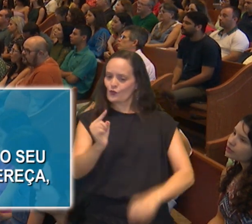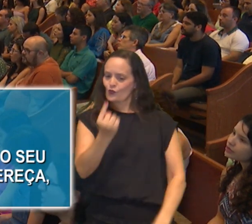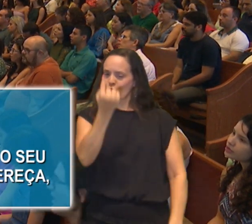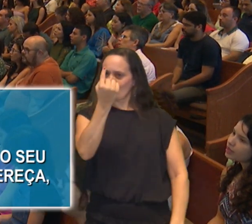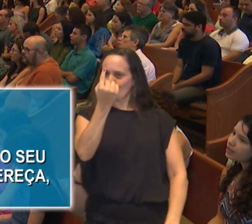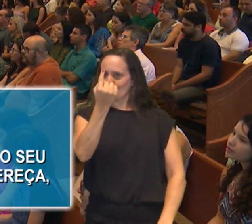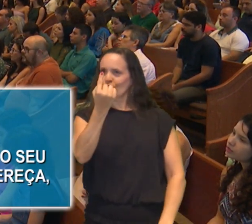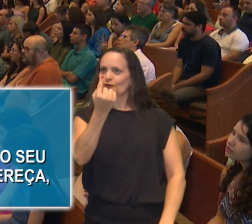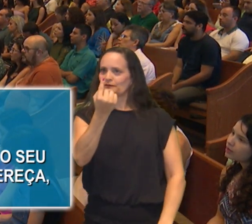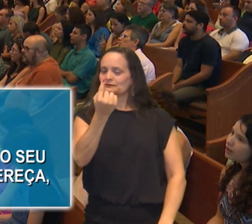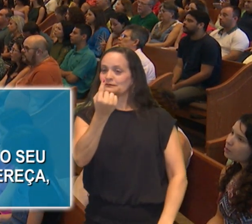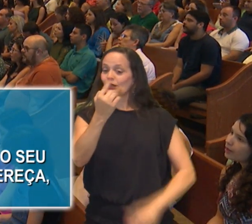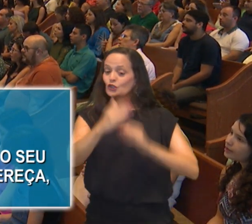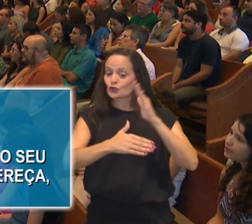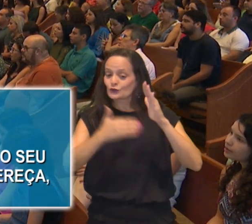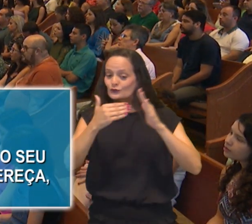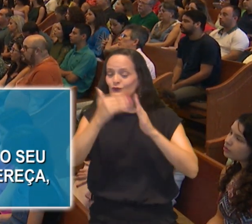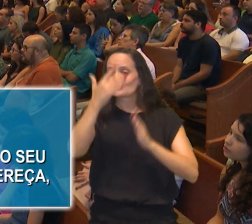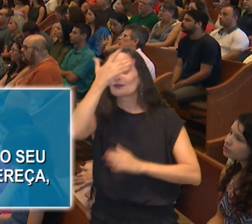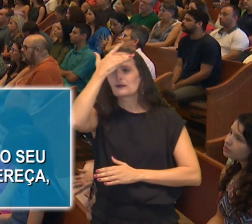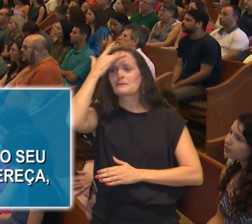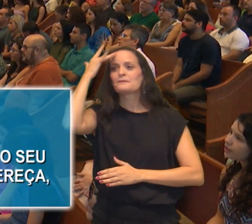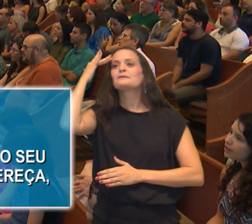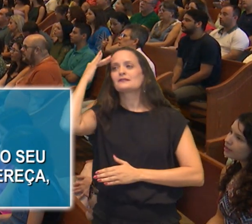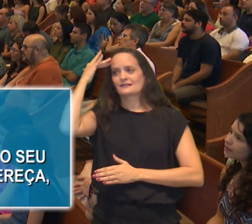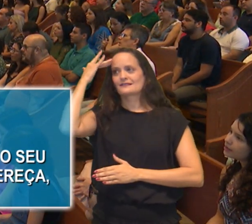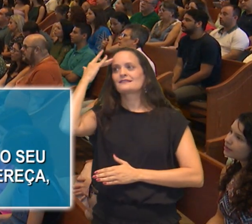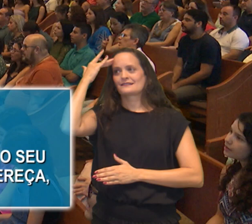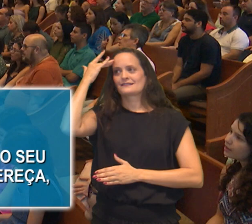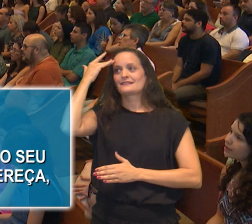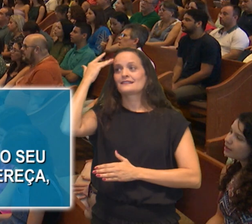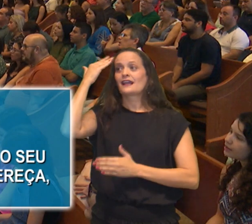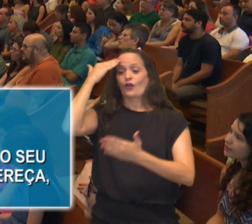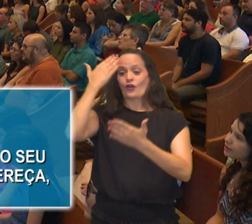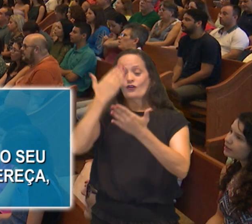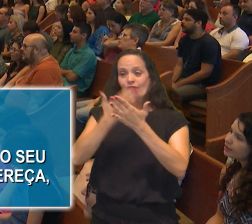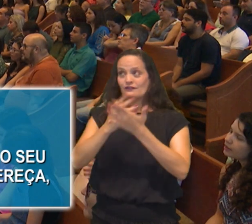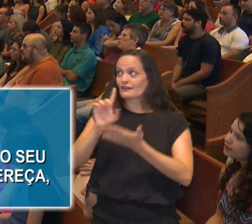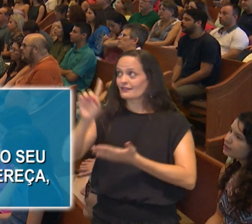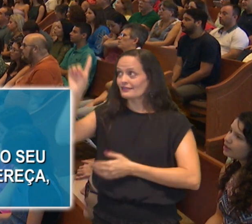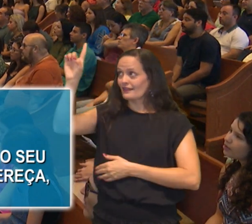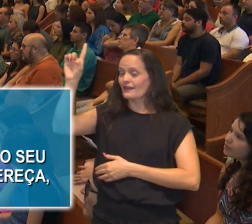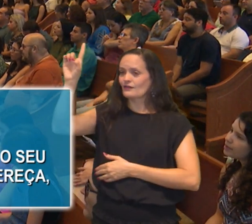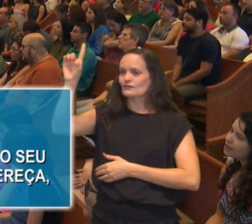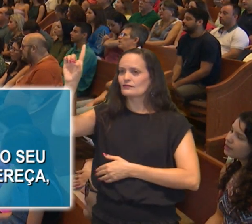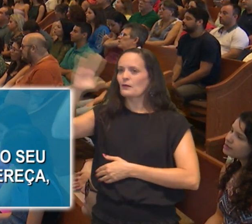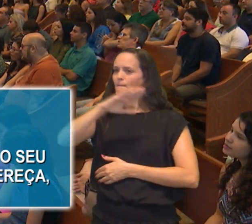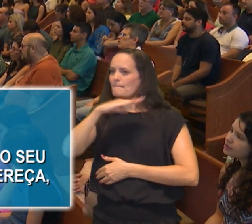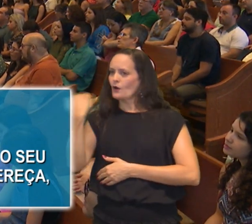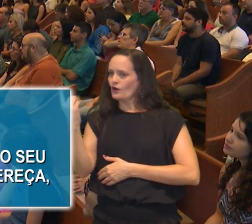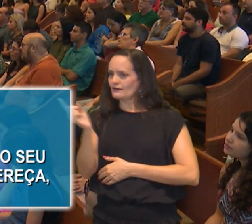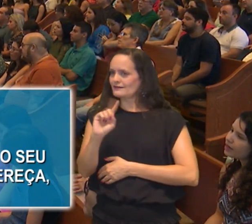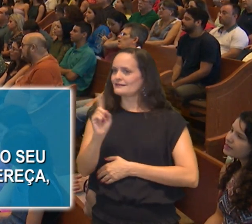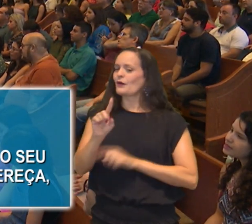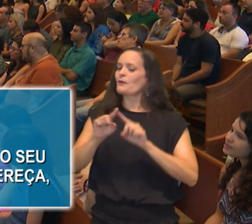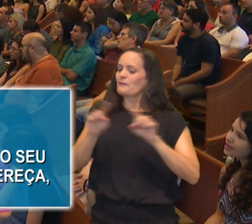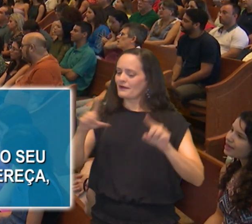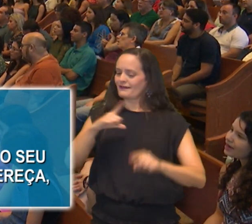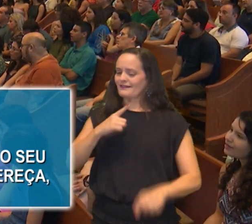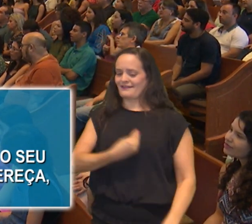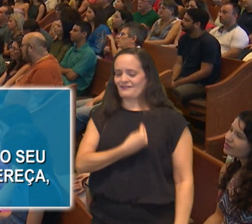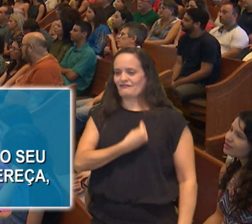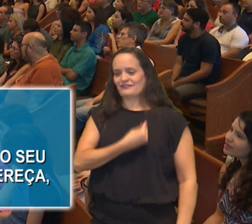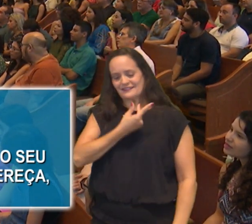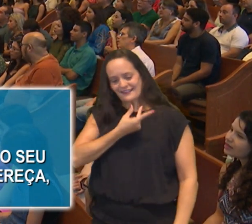Filho unigênito, para que todo aquele que nele crê não pereça, mas